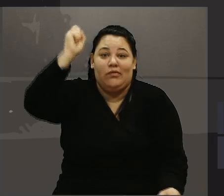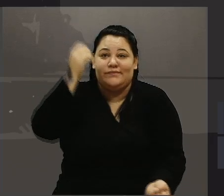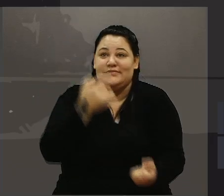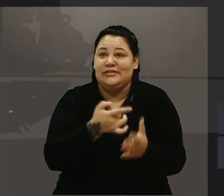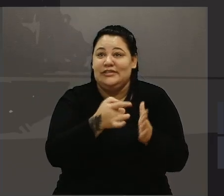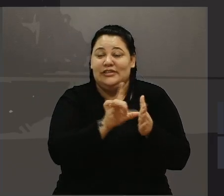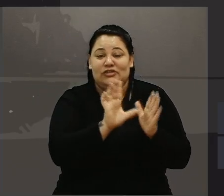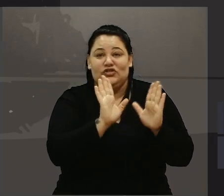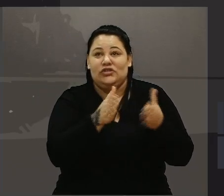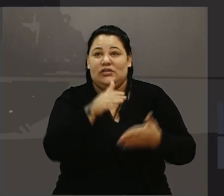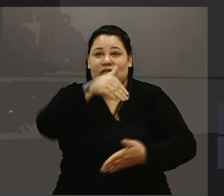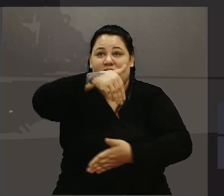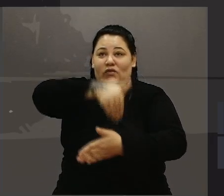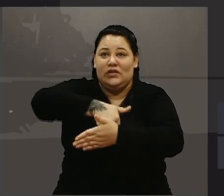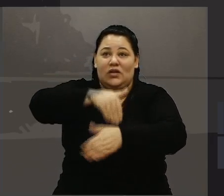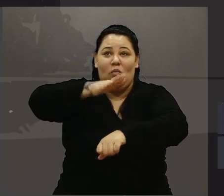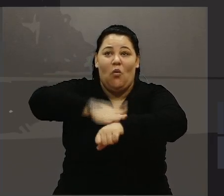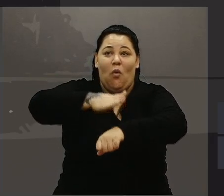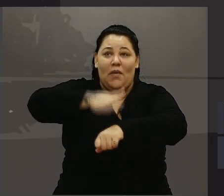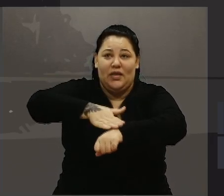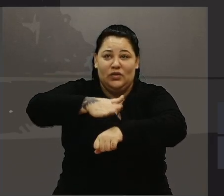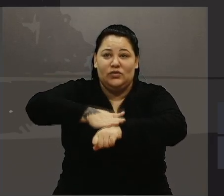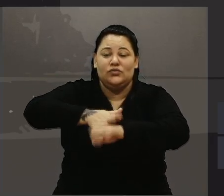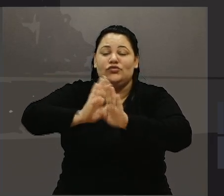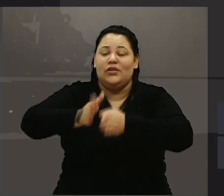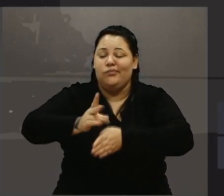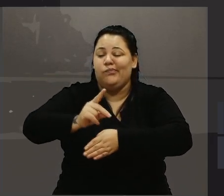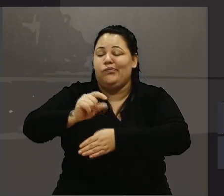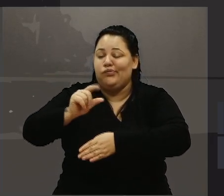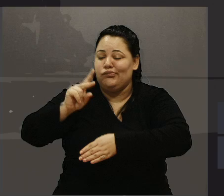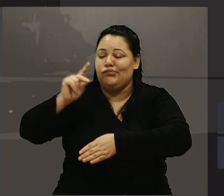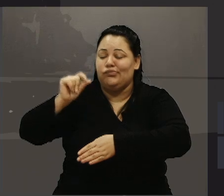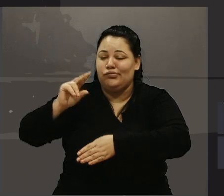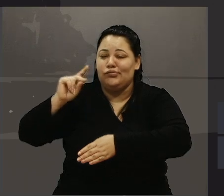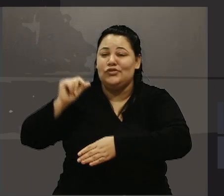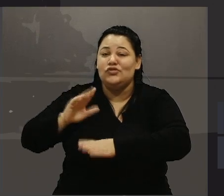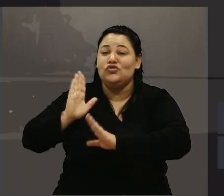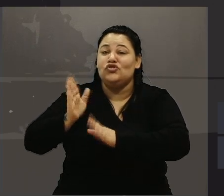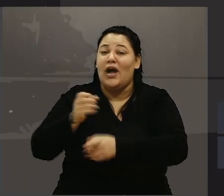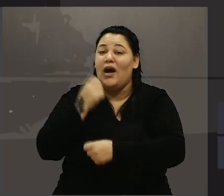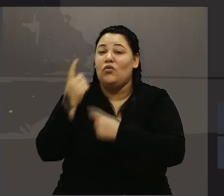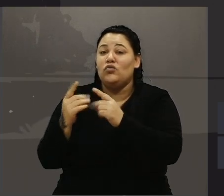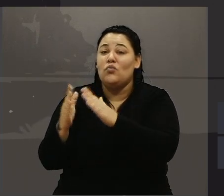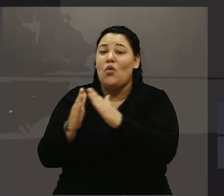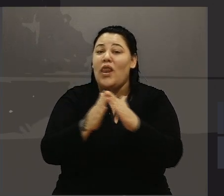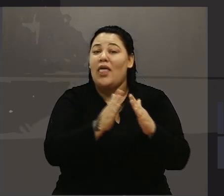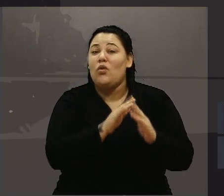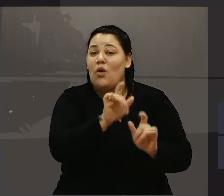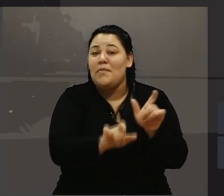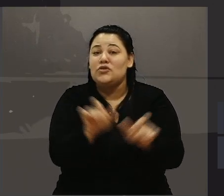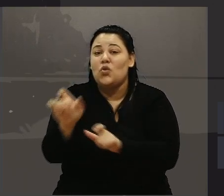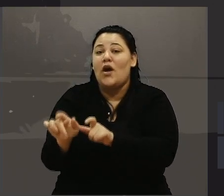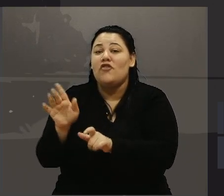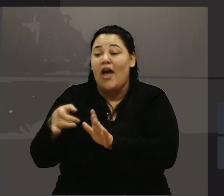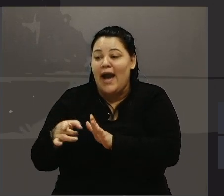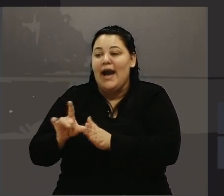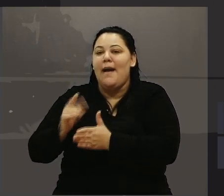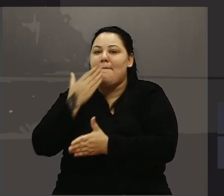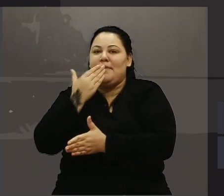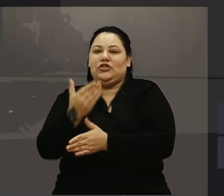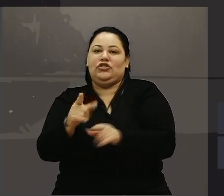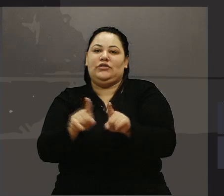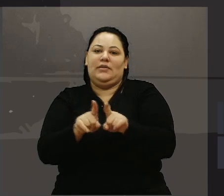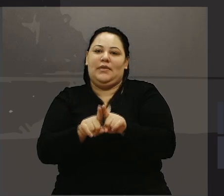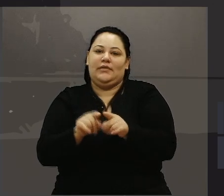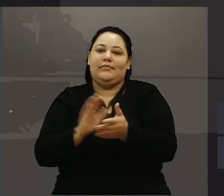das eleições, de muito tempo, já é solicitação daqueles moradores ali, que fosse feita alguma coisa com aquela árvore, e eles chegaram para mim,